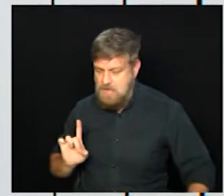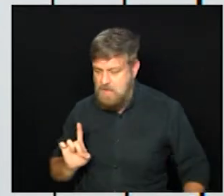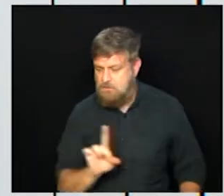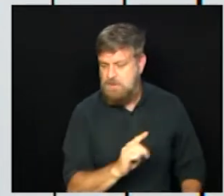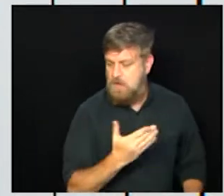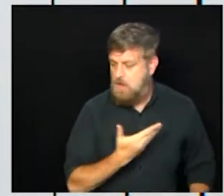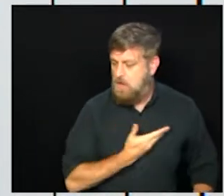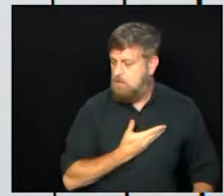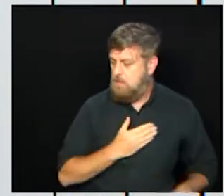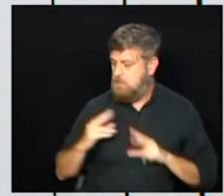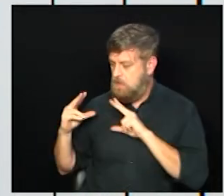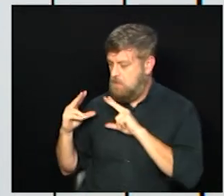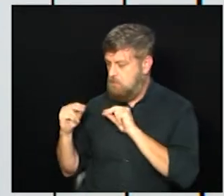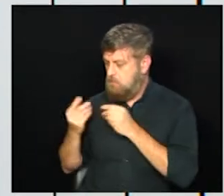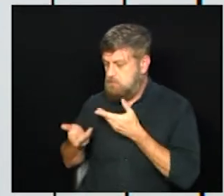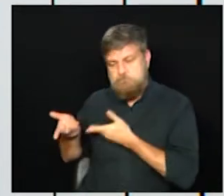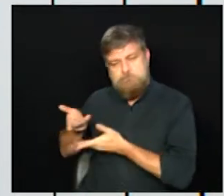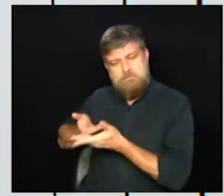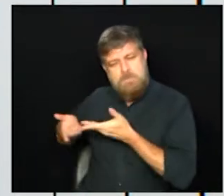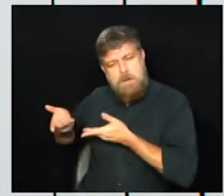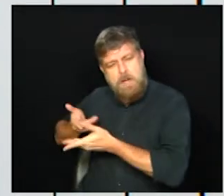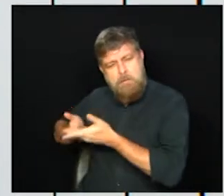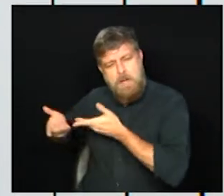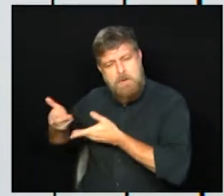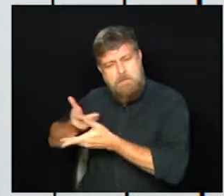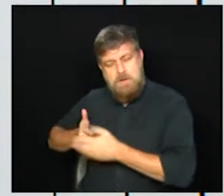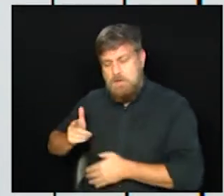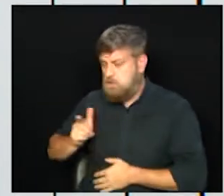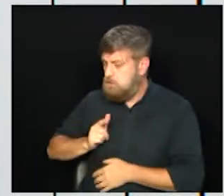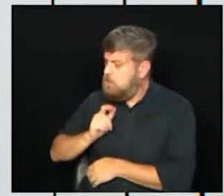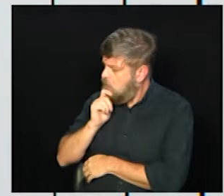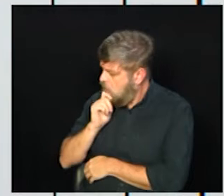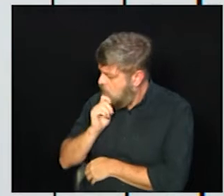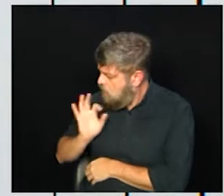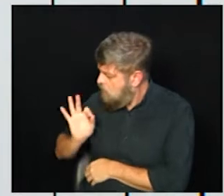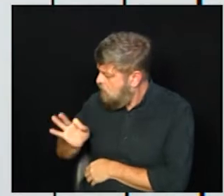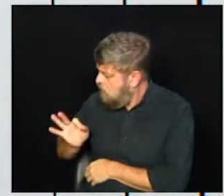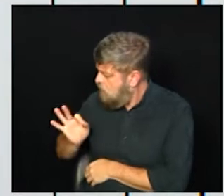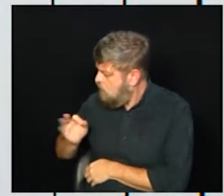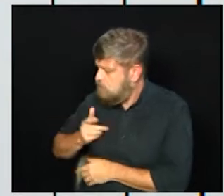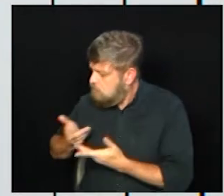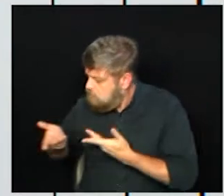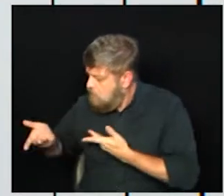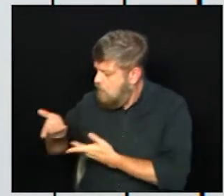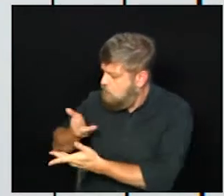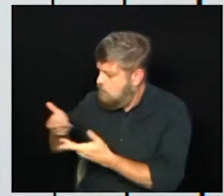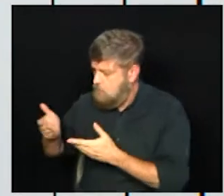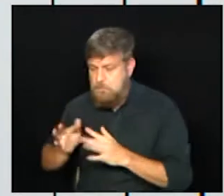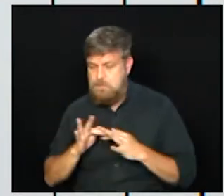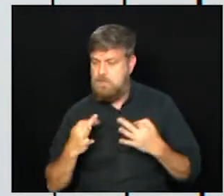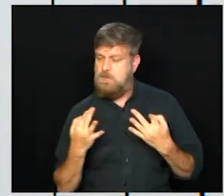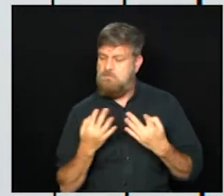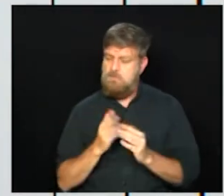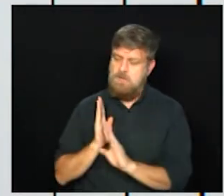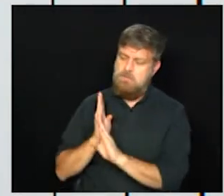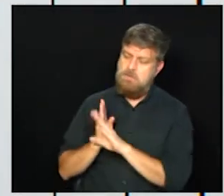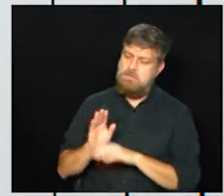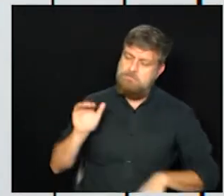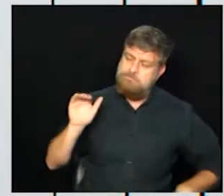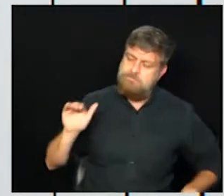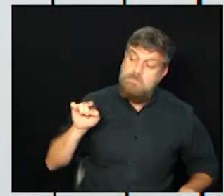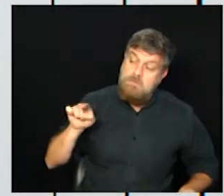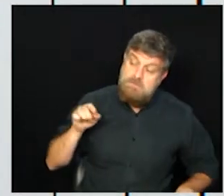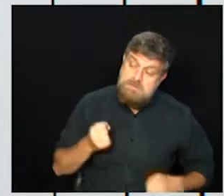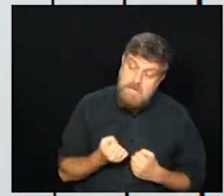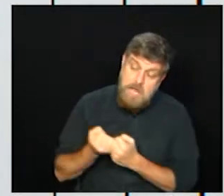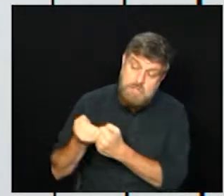trabalho conversa, é quando algum outro amigo, familiar, acaba chegando para essa pessoa e falando assim, você precisa de ajuda?